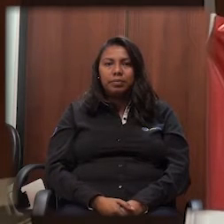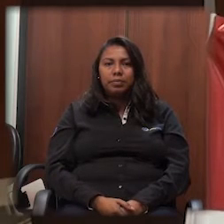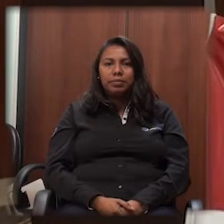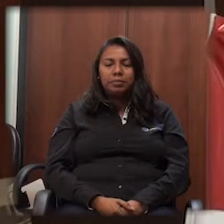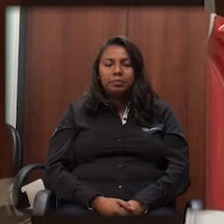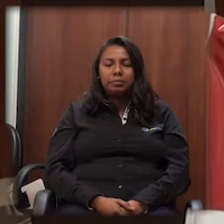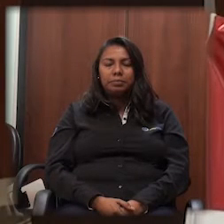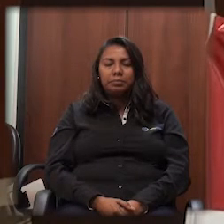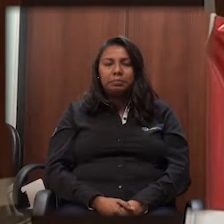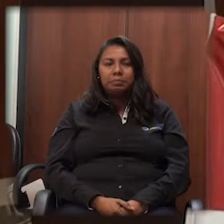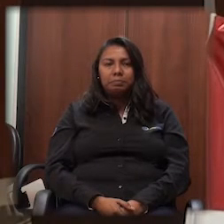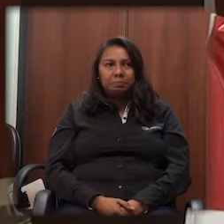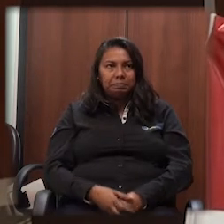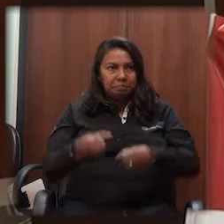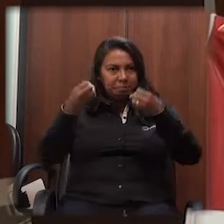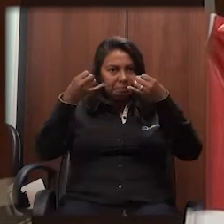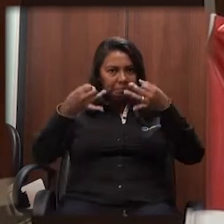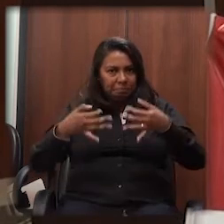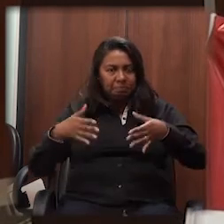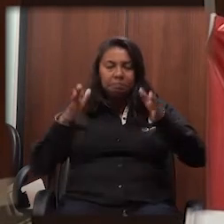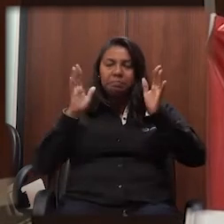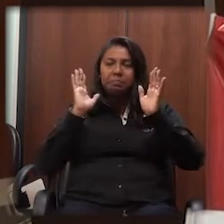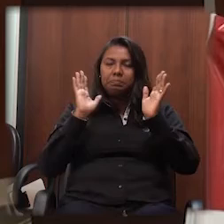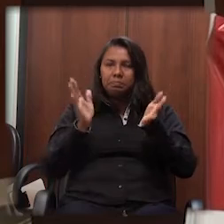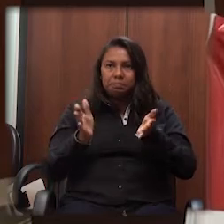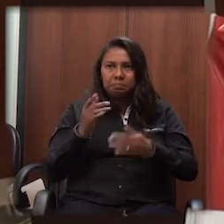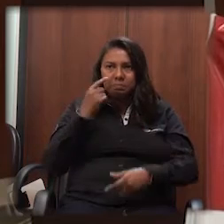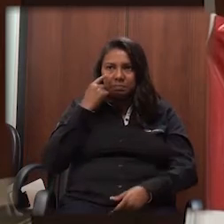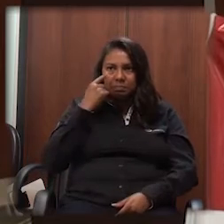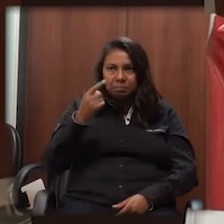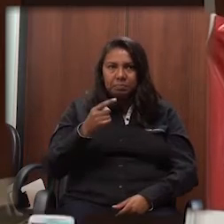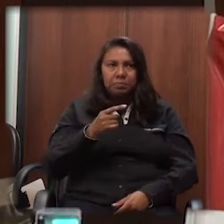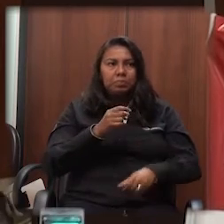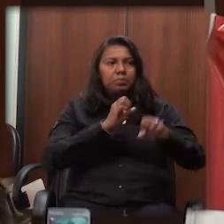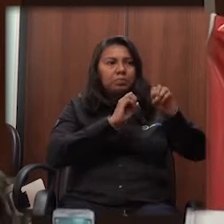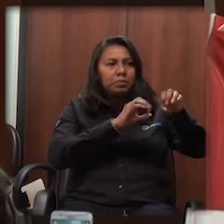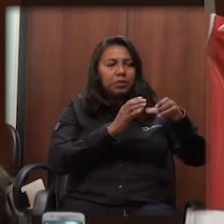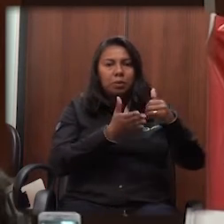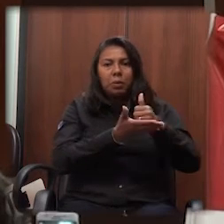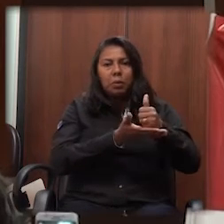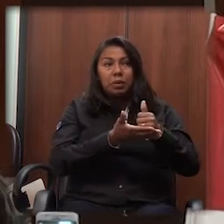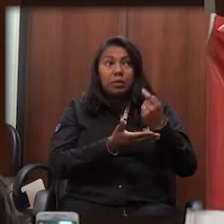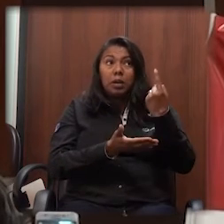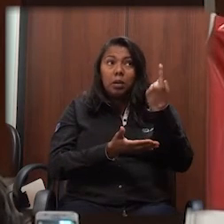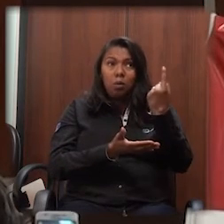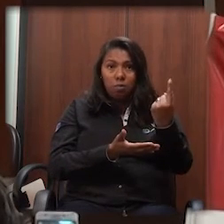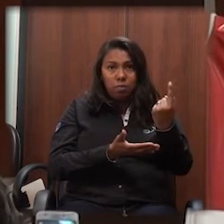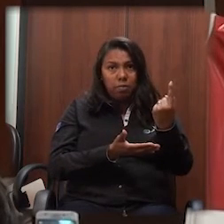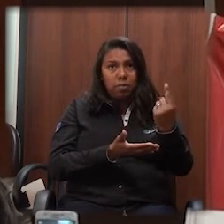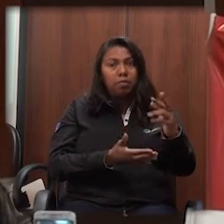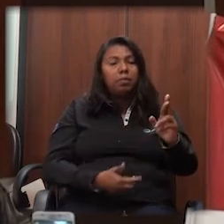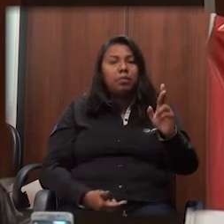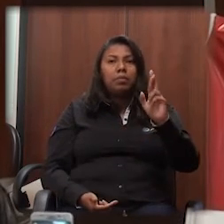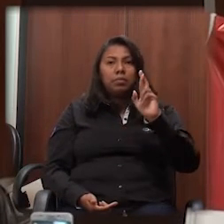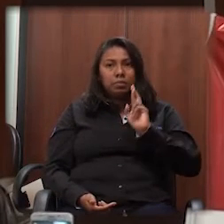Aí, nesse sentido, é o que eu disse, né? Então, a gente tem ali educação básica, uma instituição respondente,